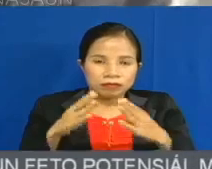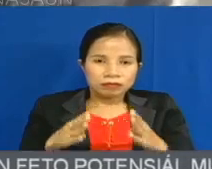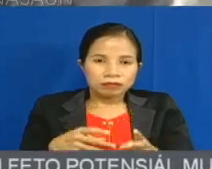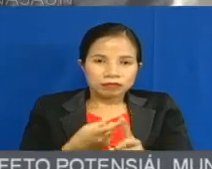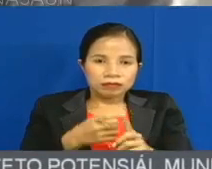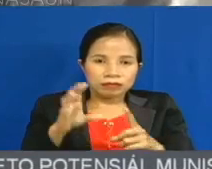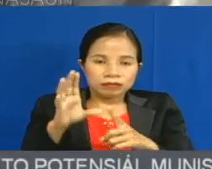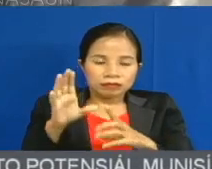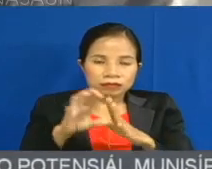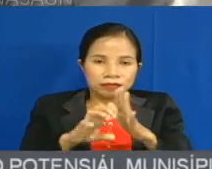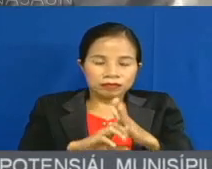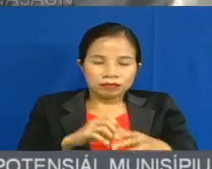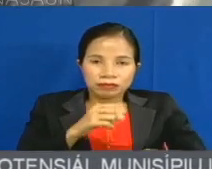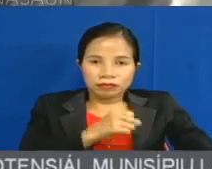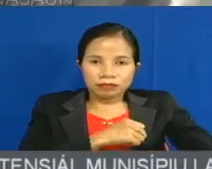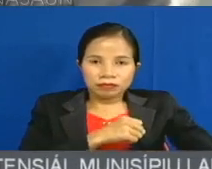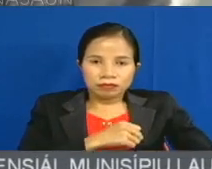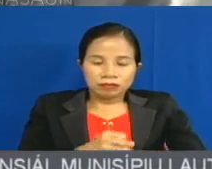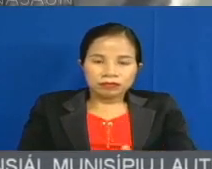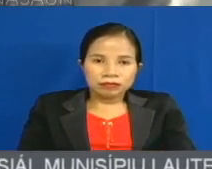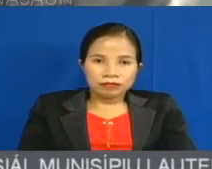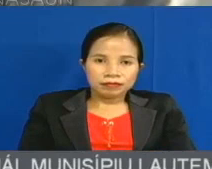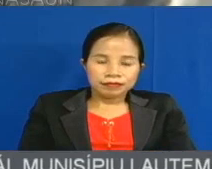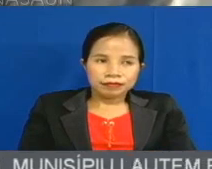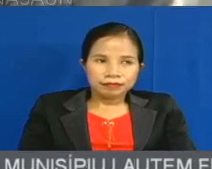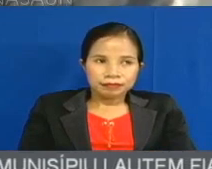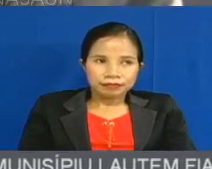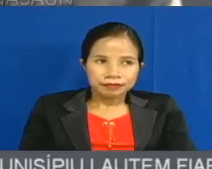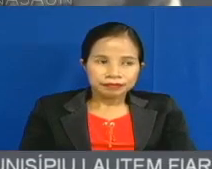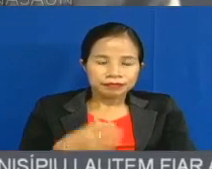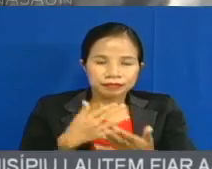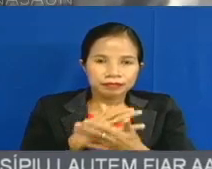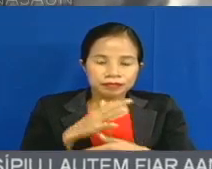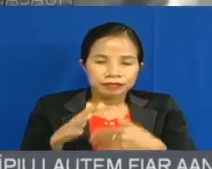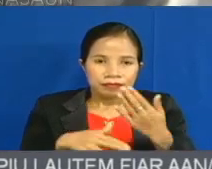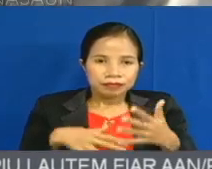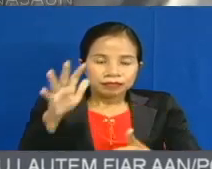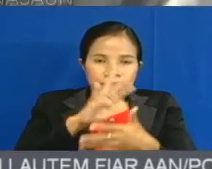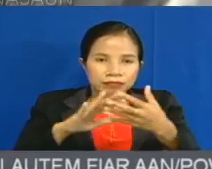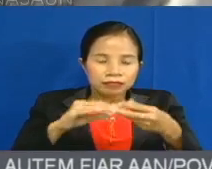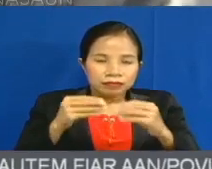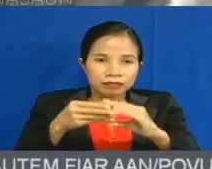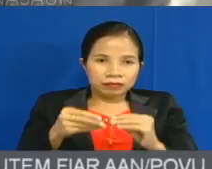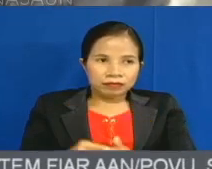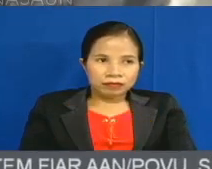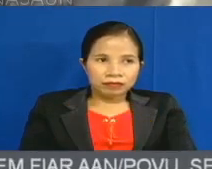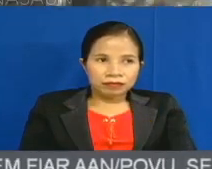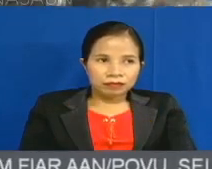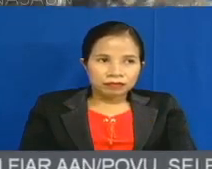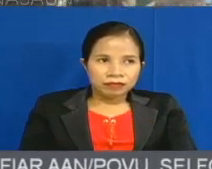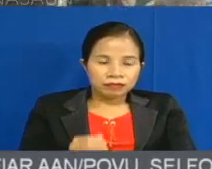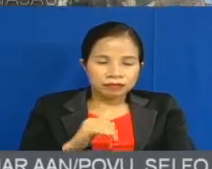chefe Estado-Maior General Trix. Dia 20 no telespectadores, e evento histórico da Demos, se iramos